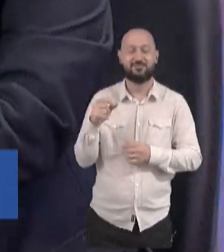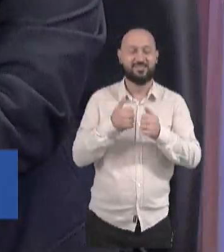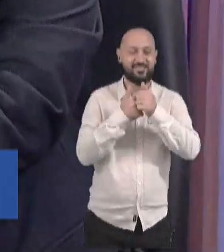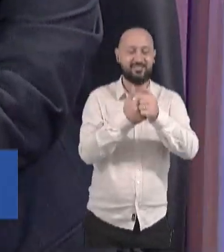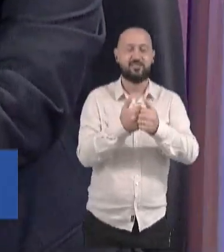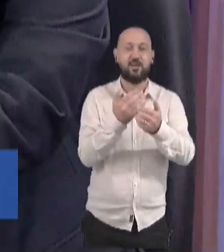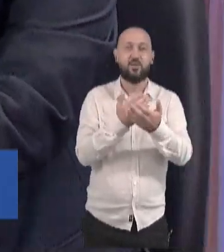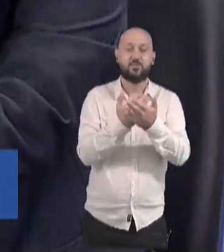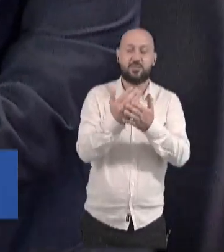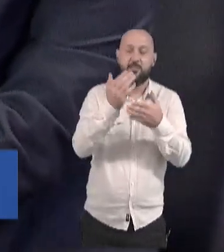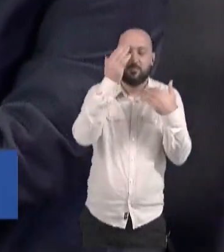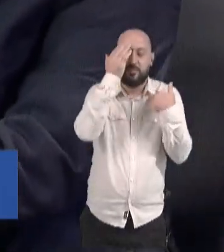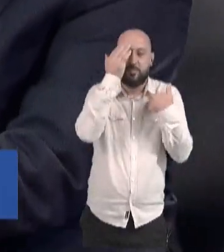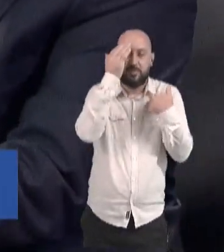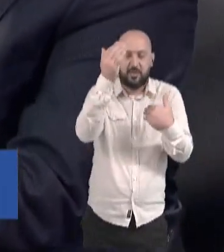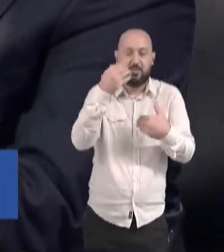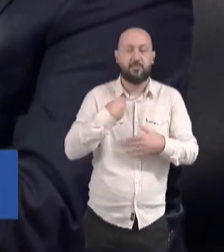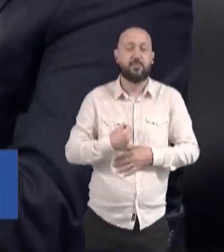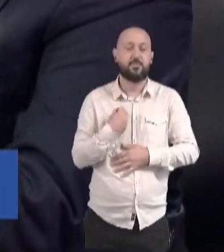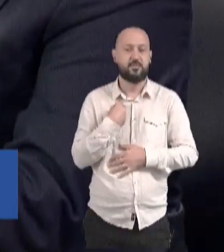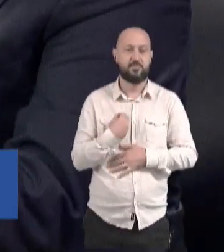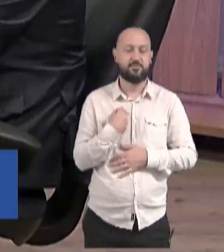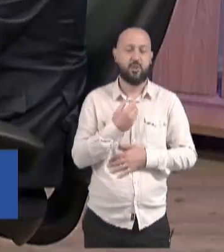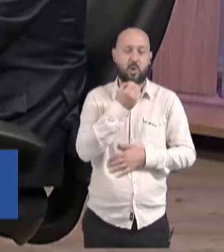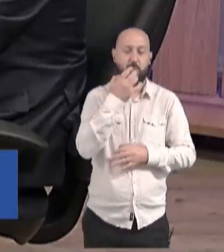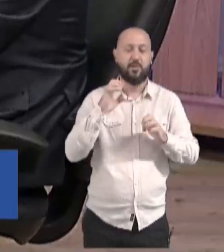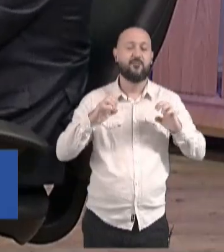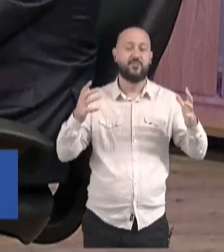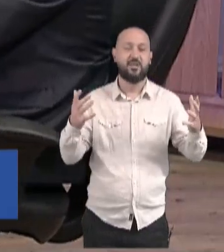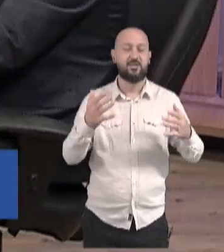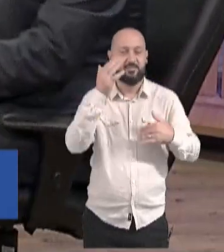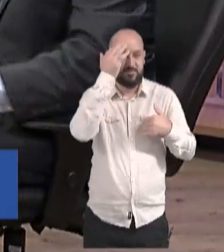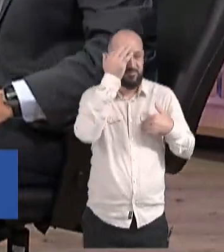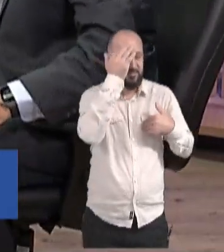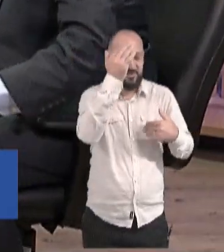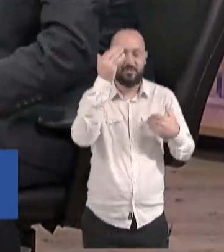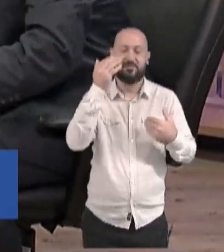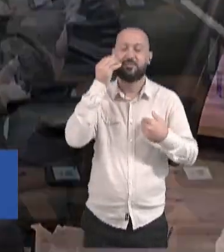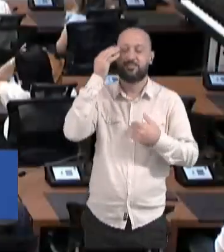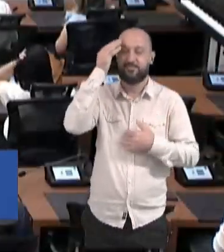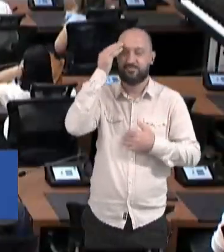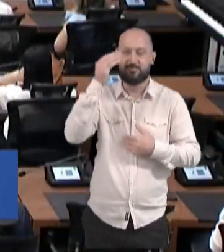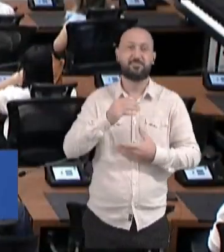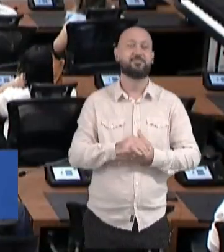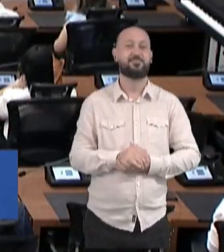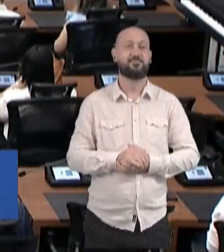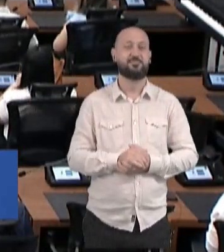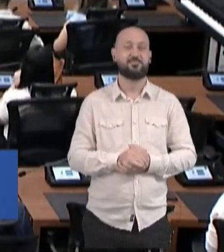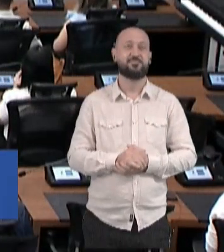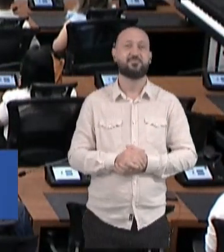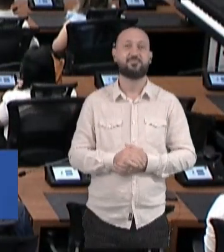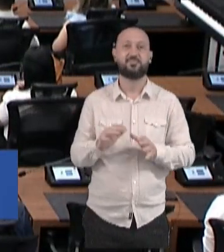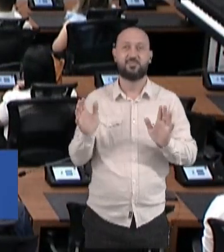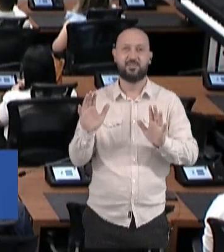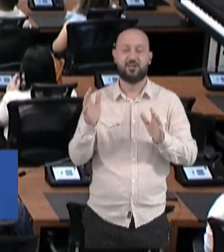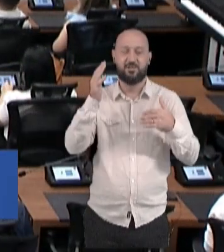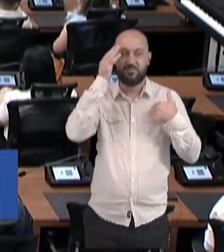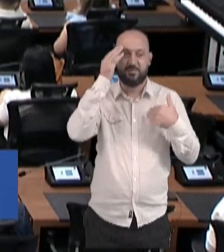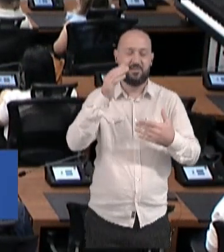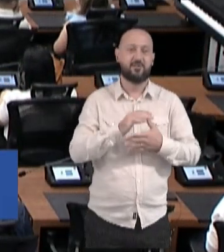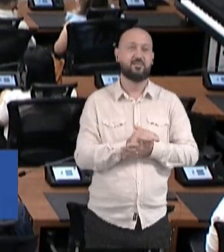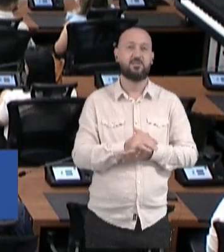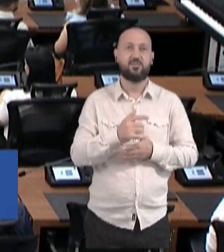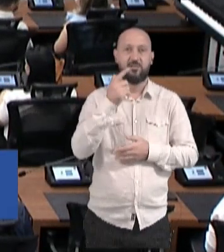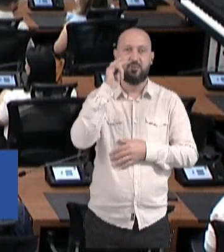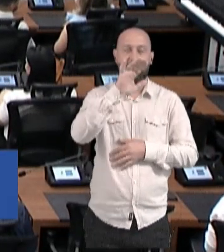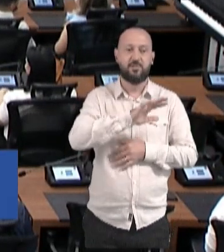está para começar. Muito obrigado pela participação do senhor, um bom evento. Muito bom, obrigado. Obrigada, deputado, obrigada. Obrigado, deputado, bom evento. Tchau, deputado, obrigada. A gente está